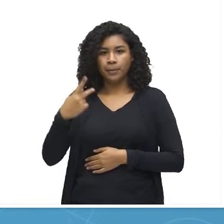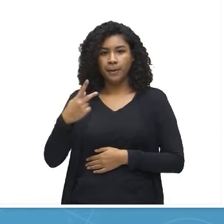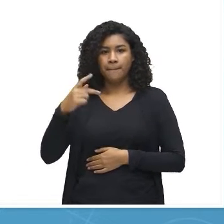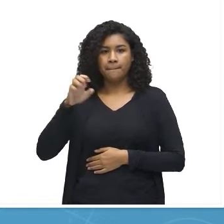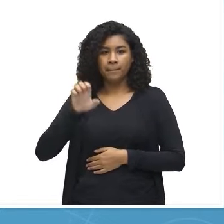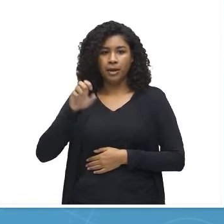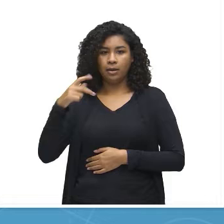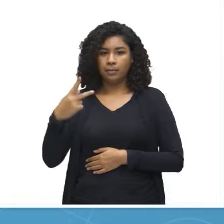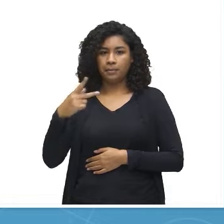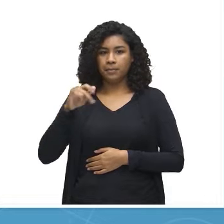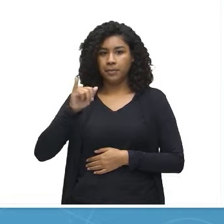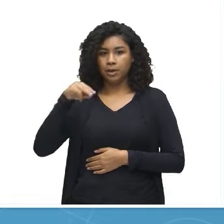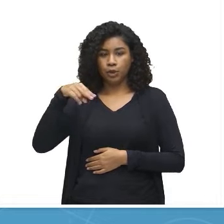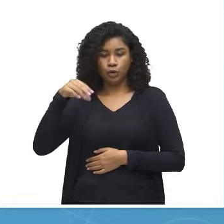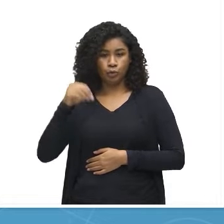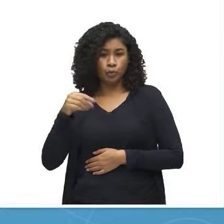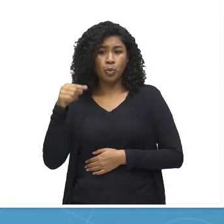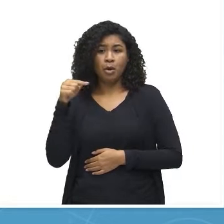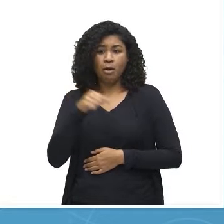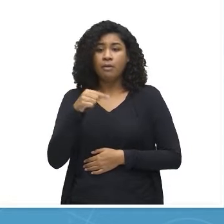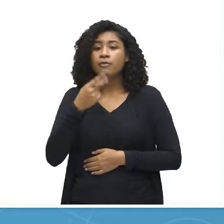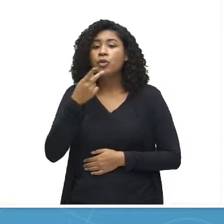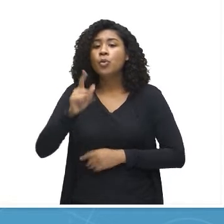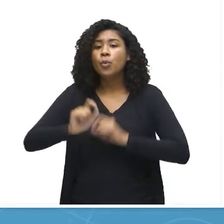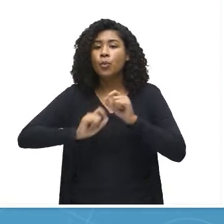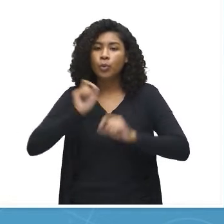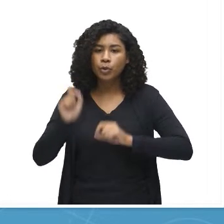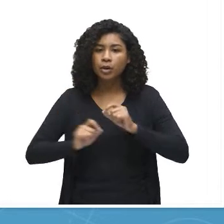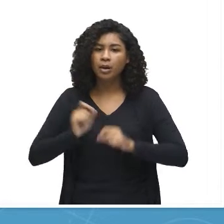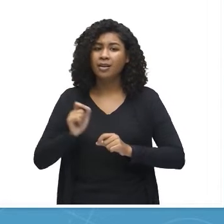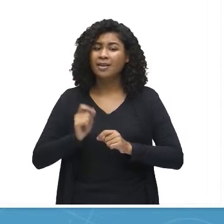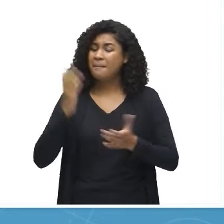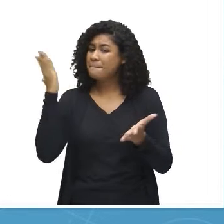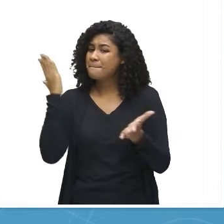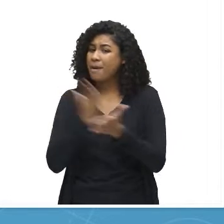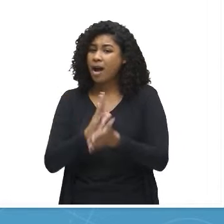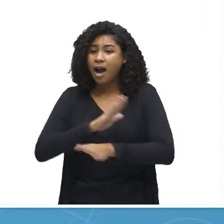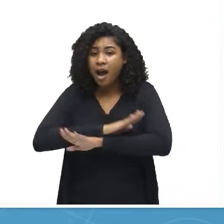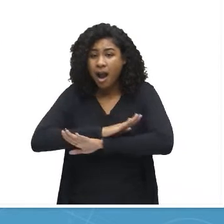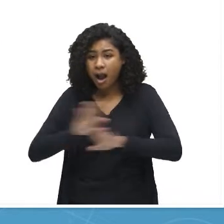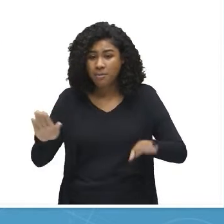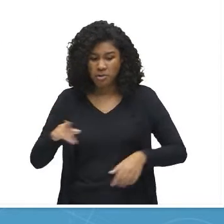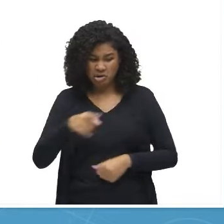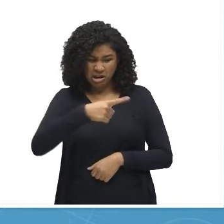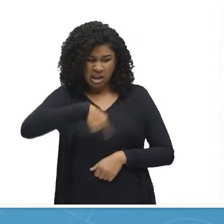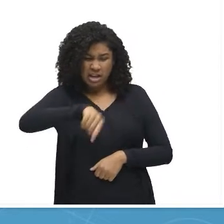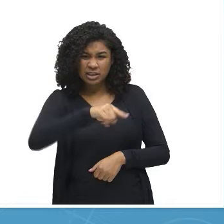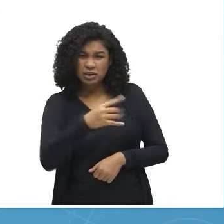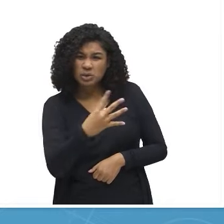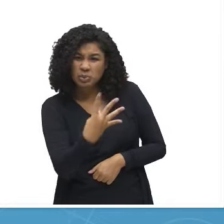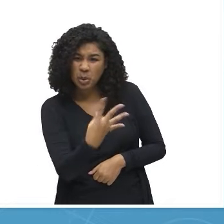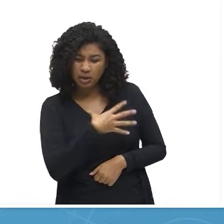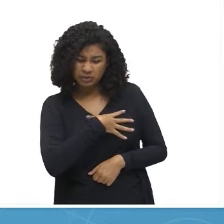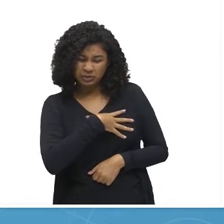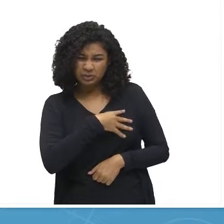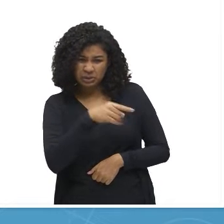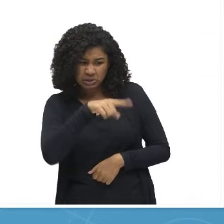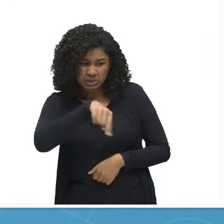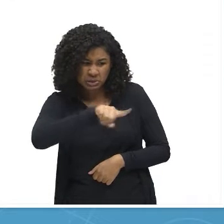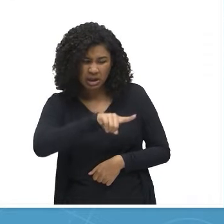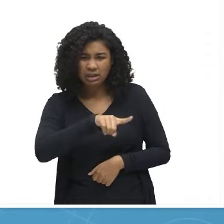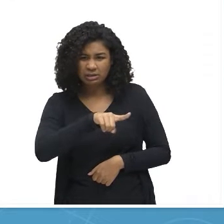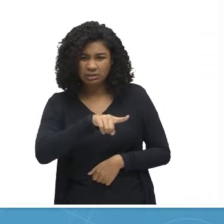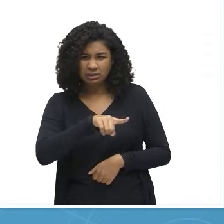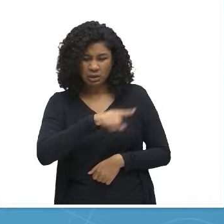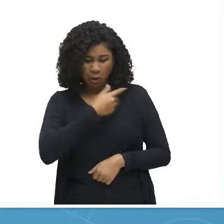governam. Não, isso não tá certo. Então vamos fazer o seguinte, eles vão deixar de ser rei, agora quem vai mandar aqui sou eu e